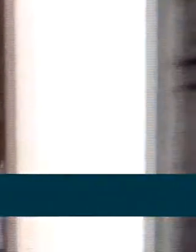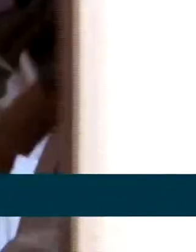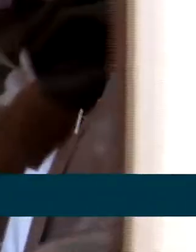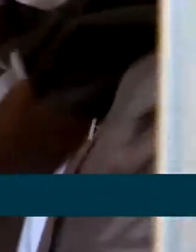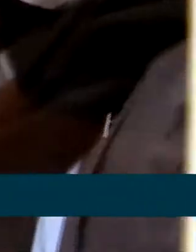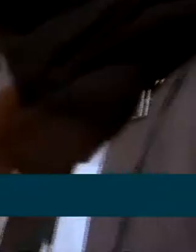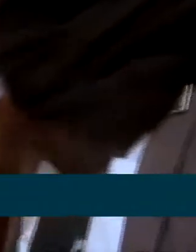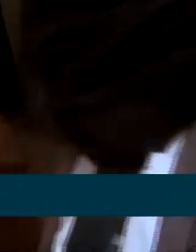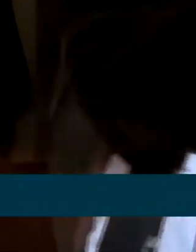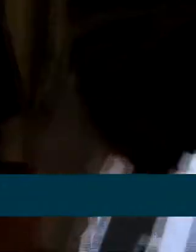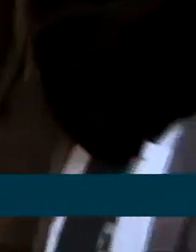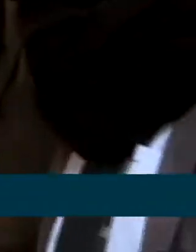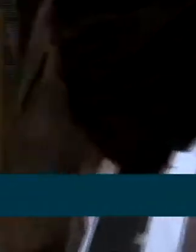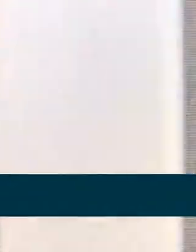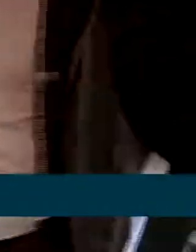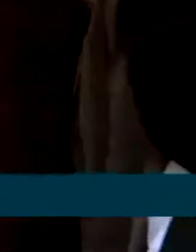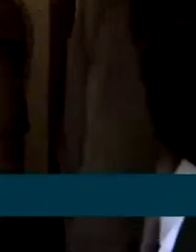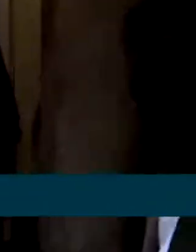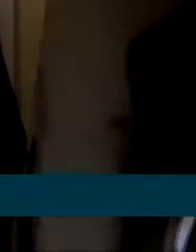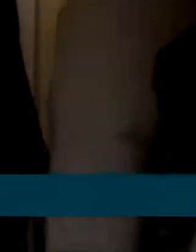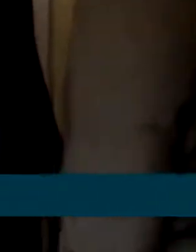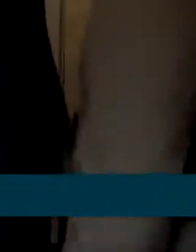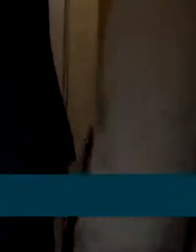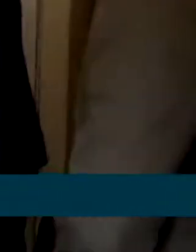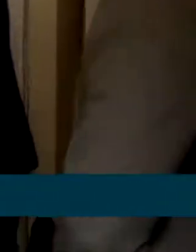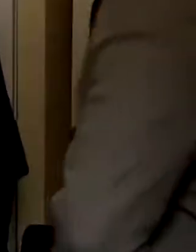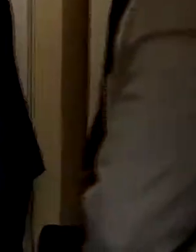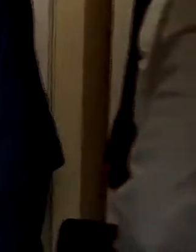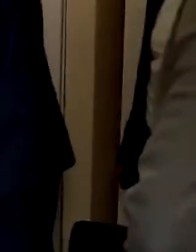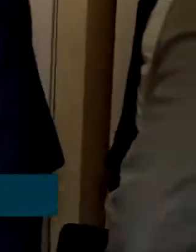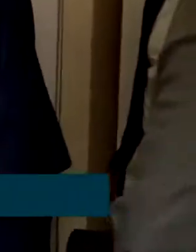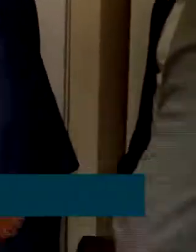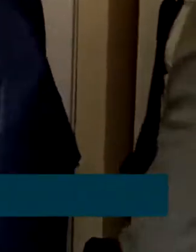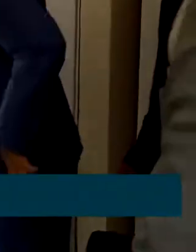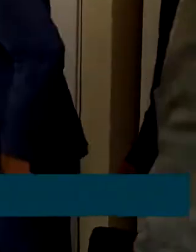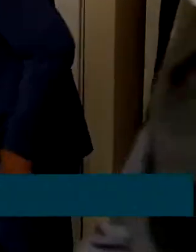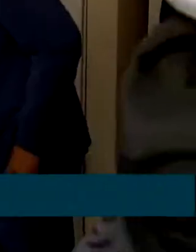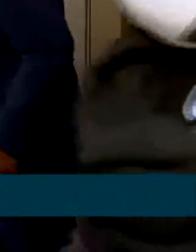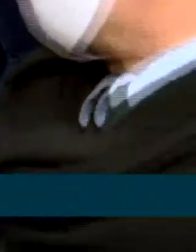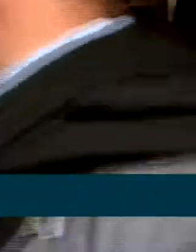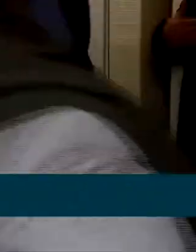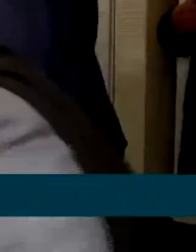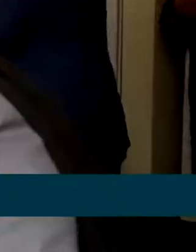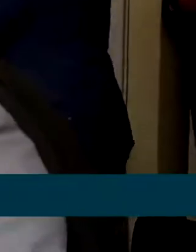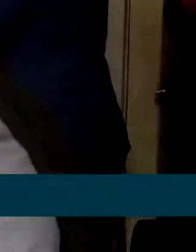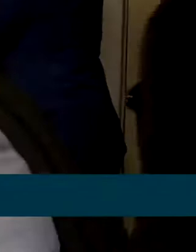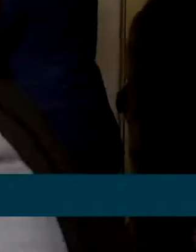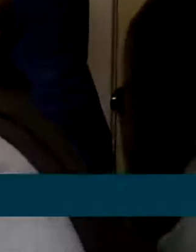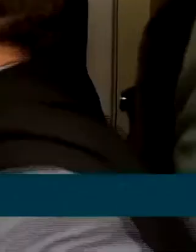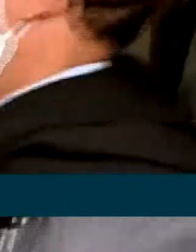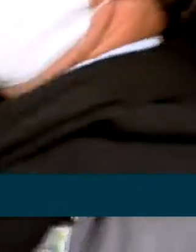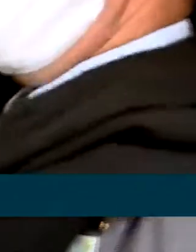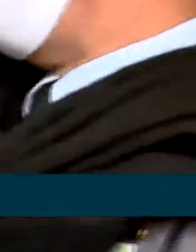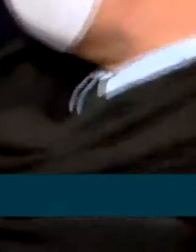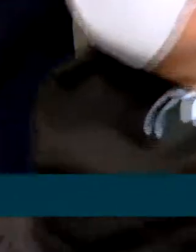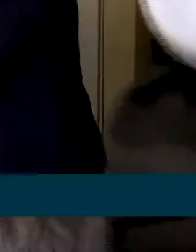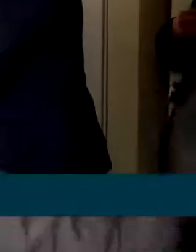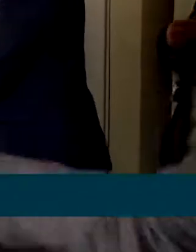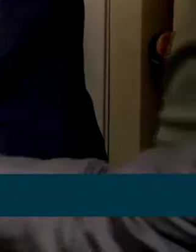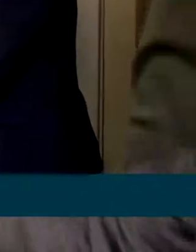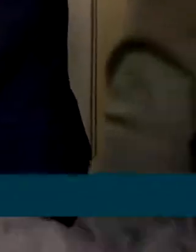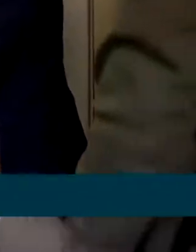Tarumã, em Bagé, Rio Grande do Sul. Vão ser entregues 1.164 moradias para famílias de baixa